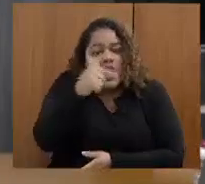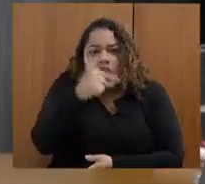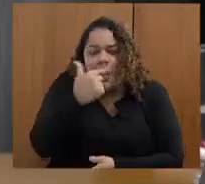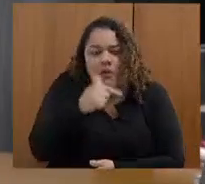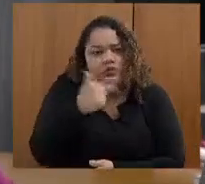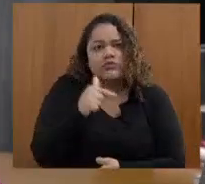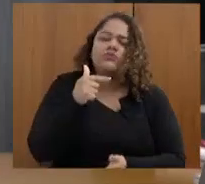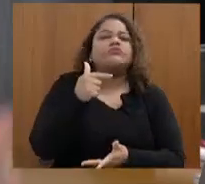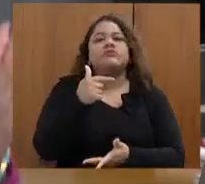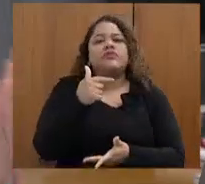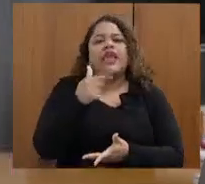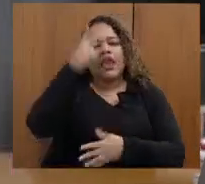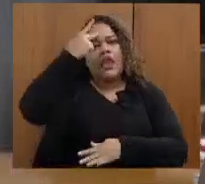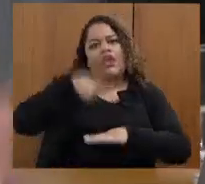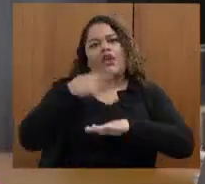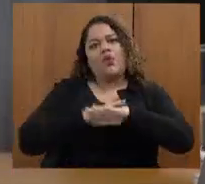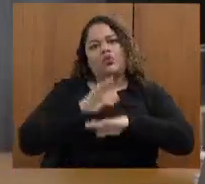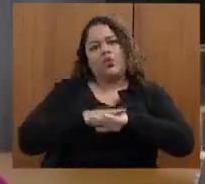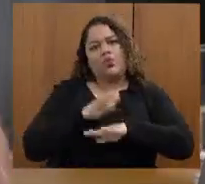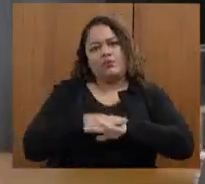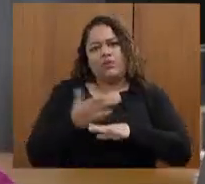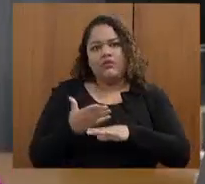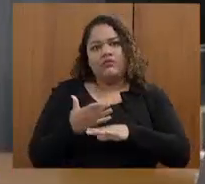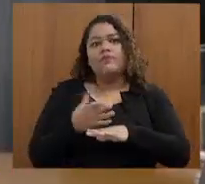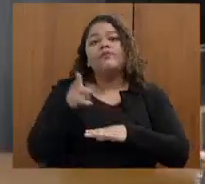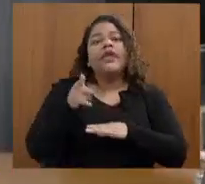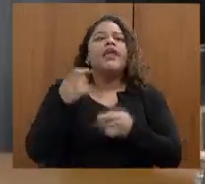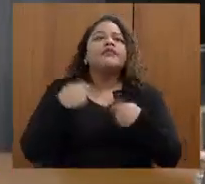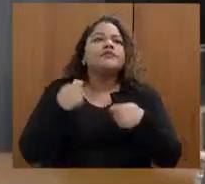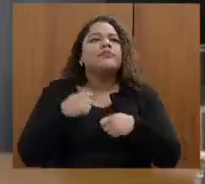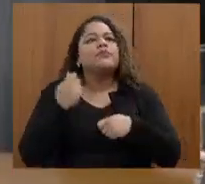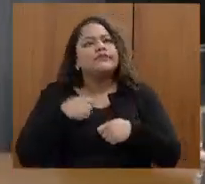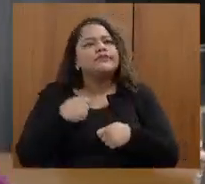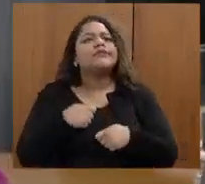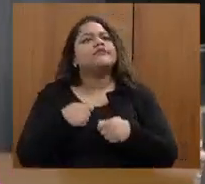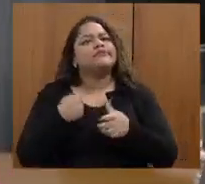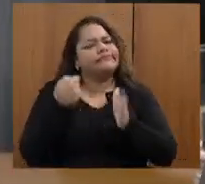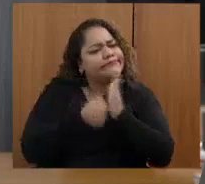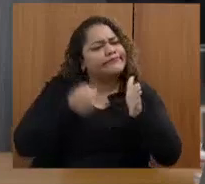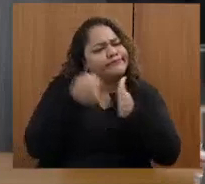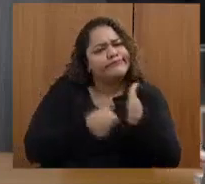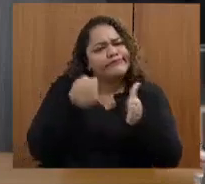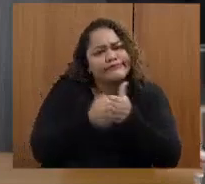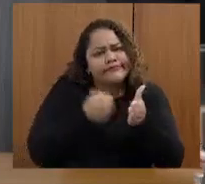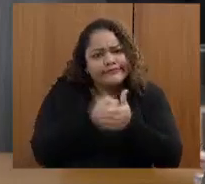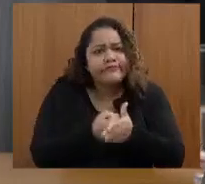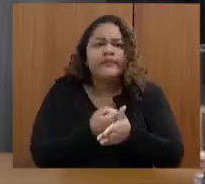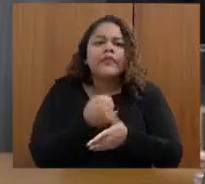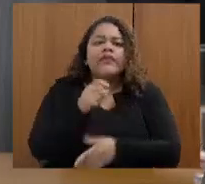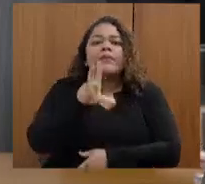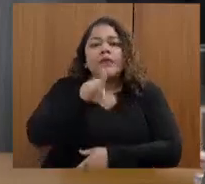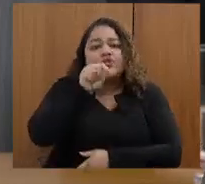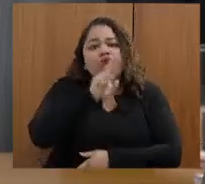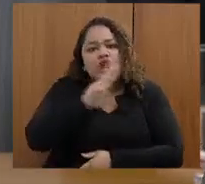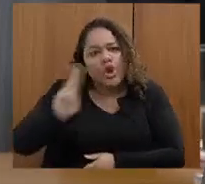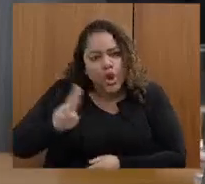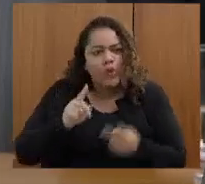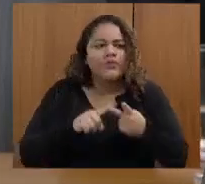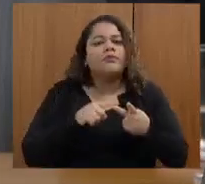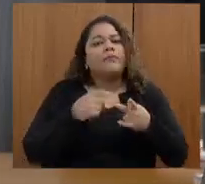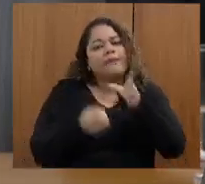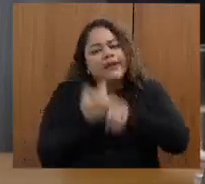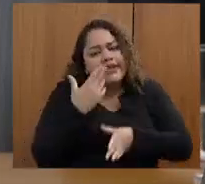correta a briga que é o reitor cada vez que precisa aumentar nome ações cada vez que precisa fazer sua política de pessoal Não